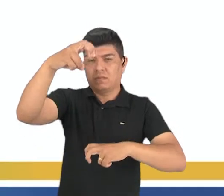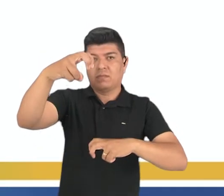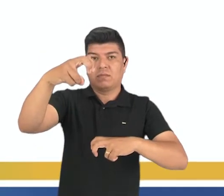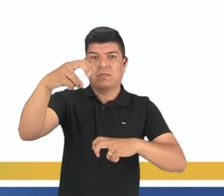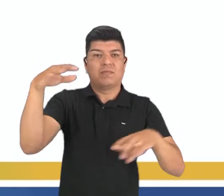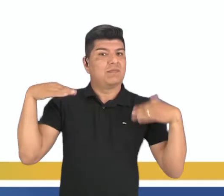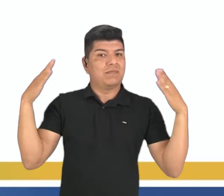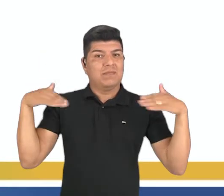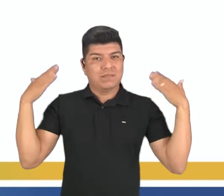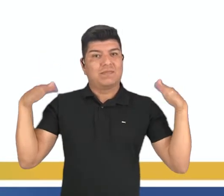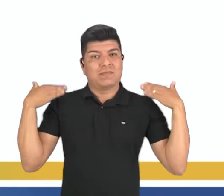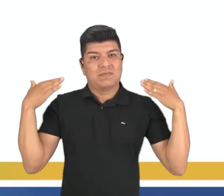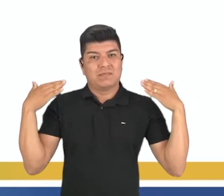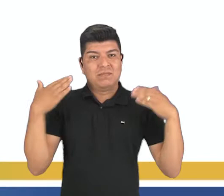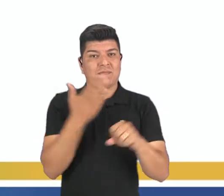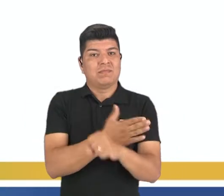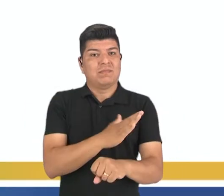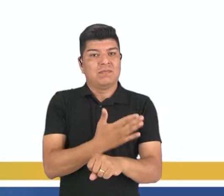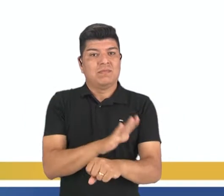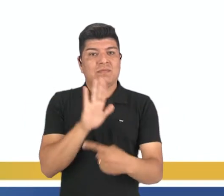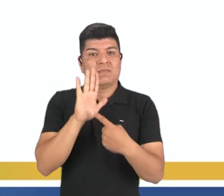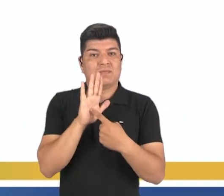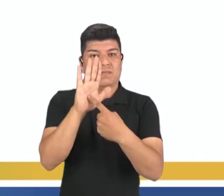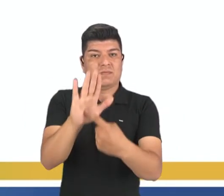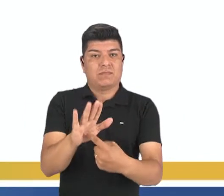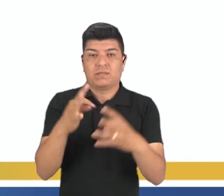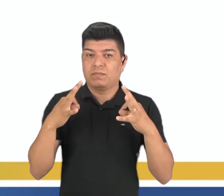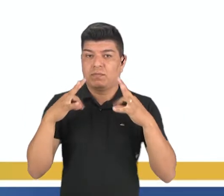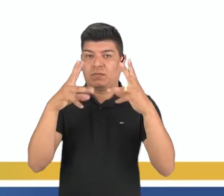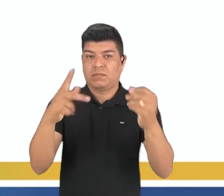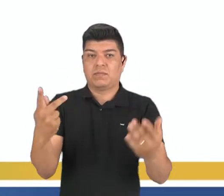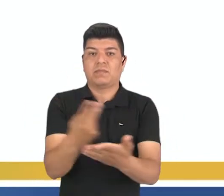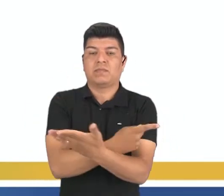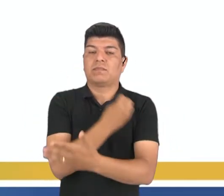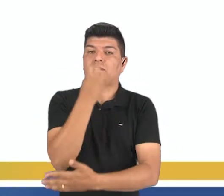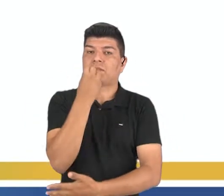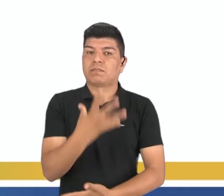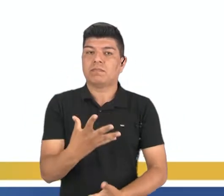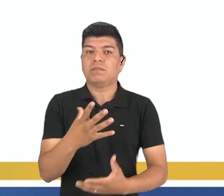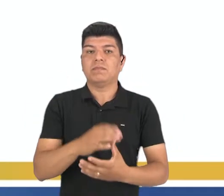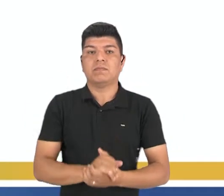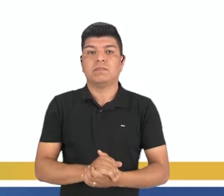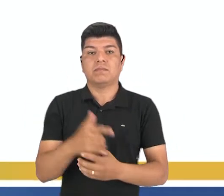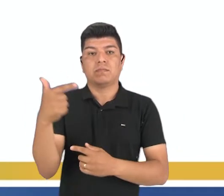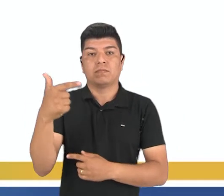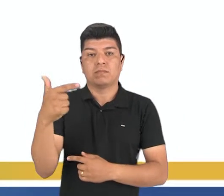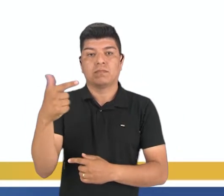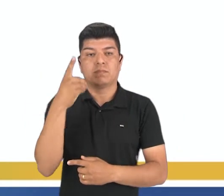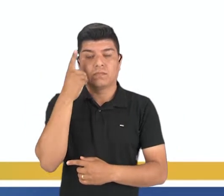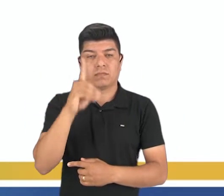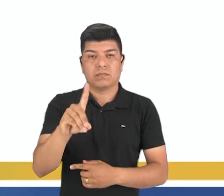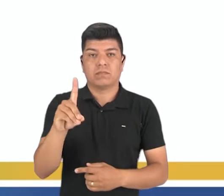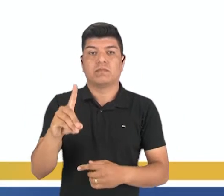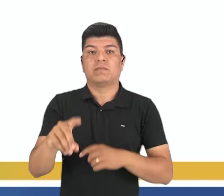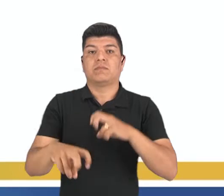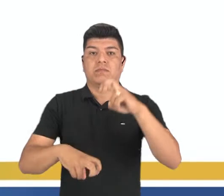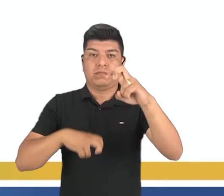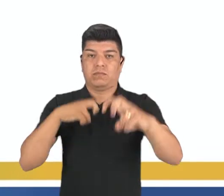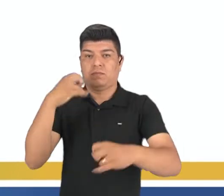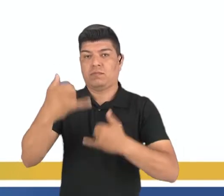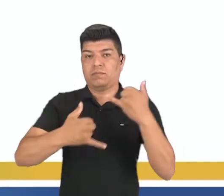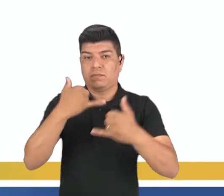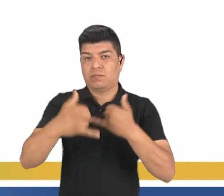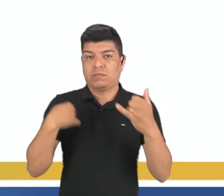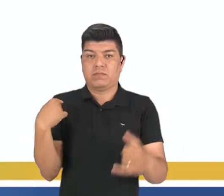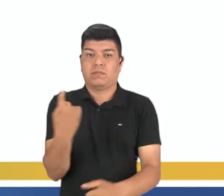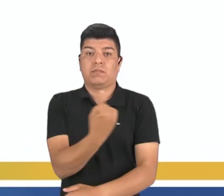Que alegria! O teste mostrou que tudo funcionava bem. No segundo dia de funcionamento do nosso grande